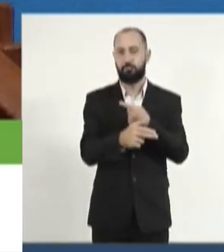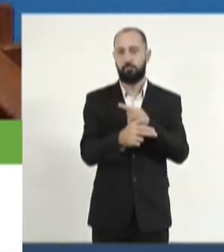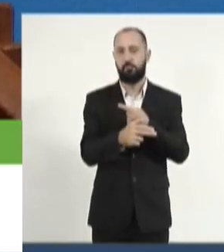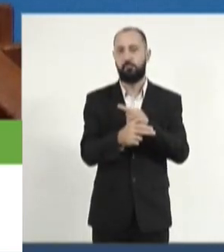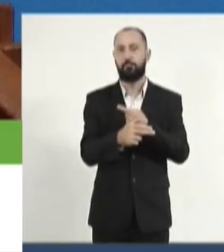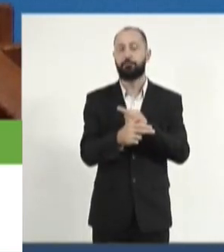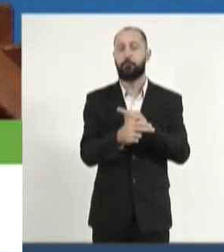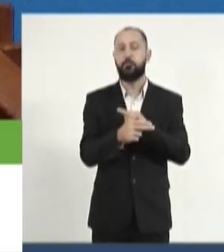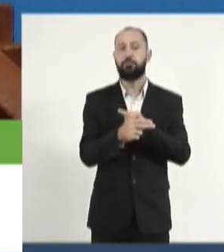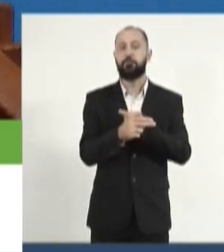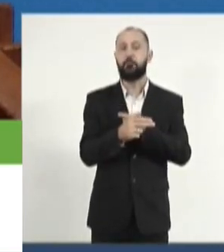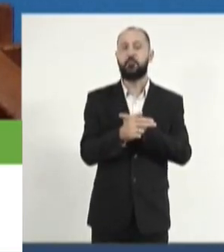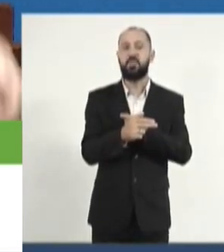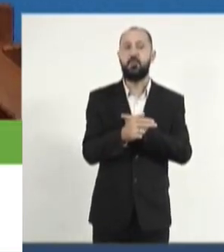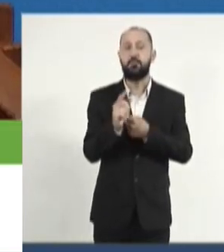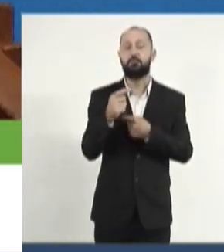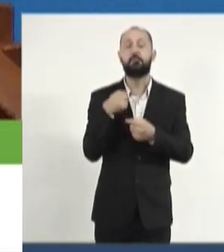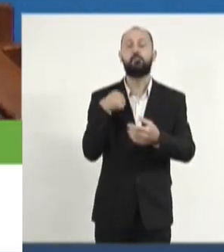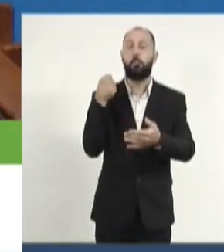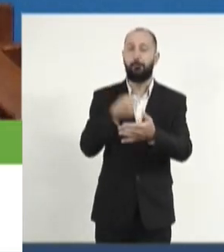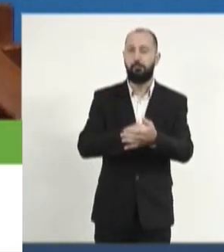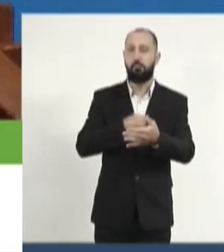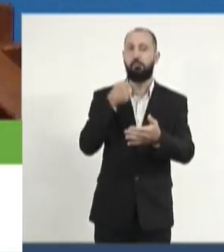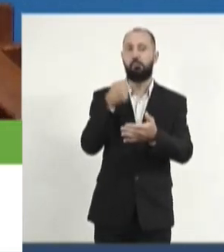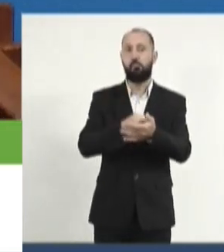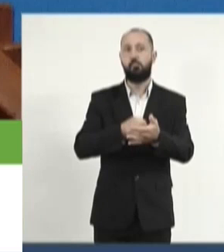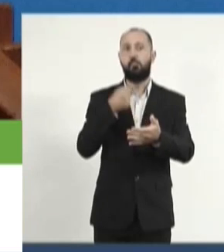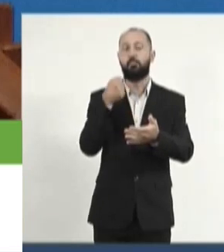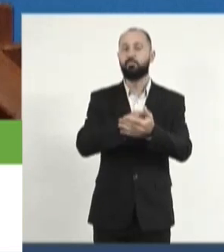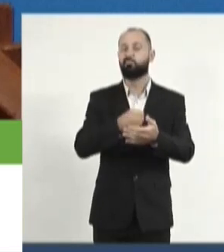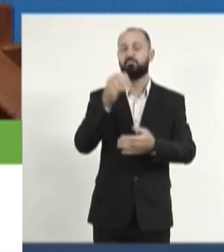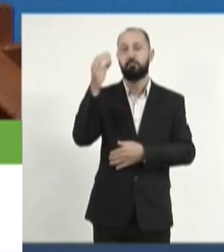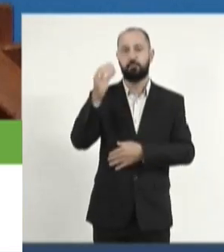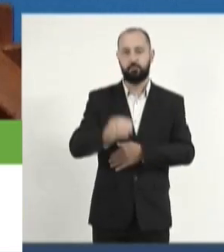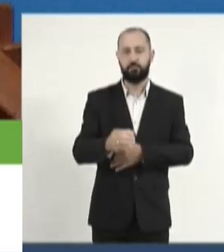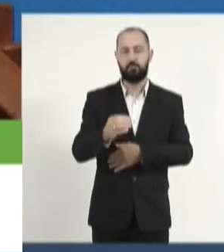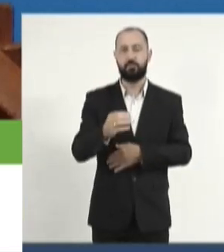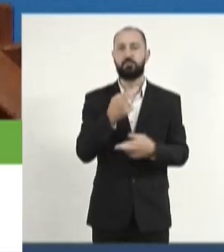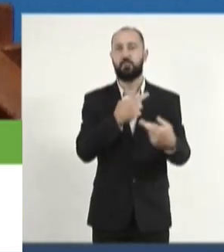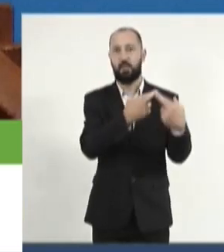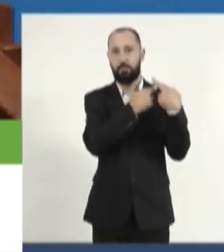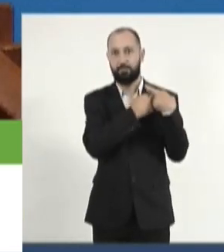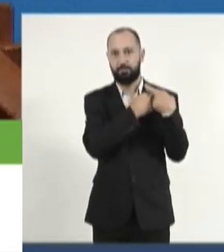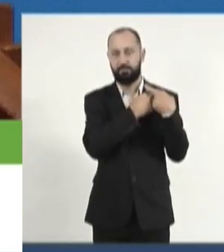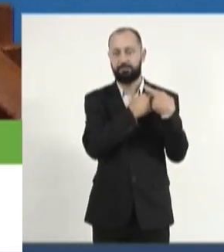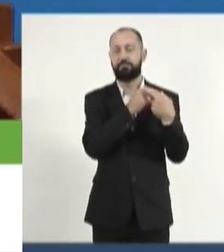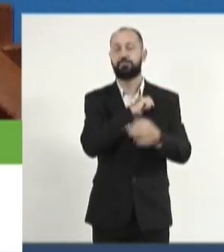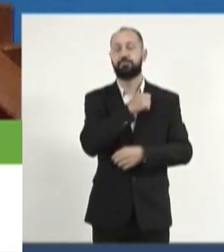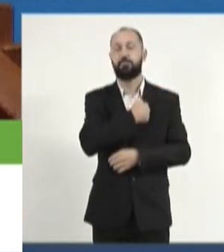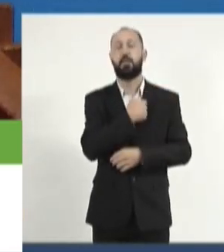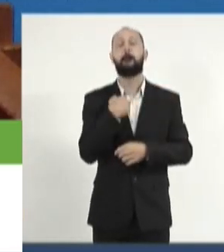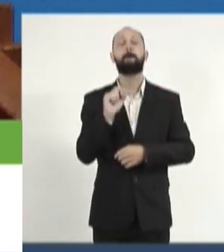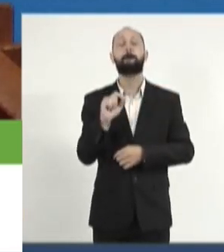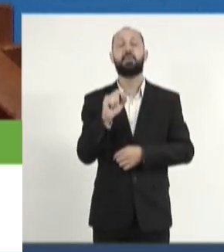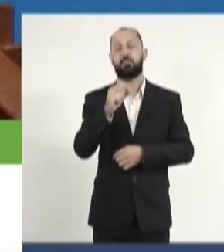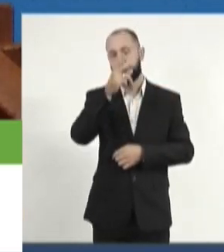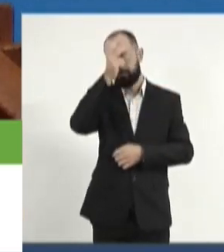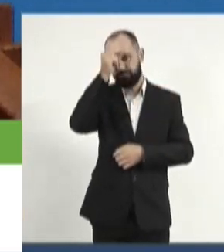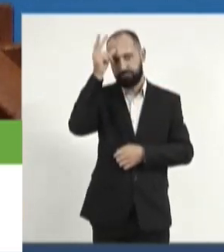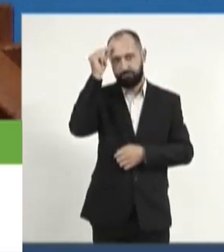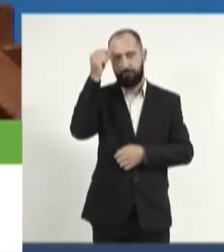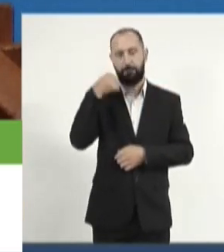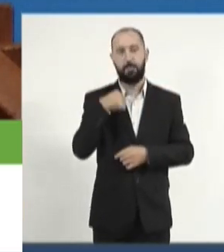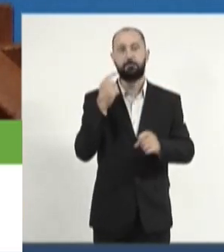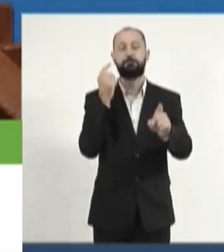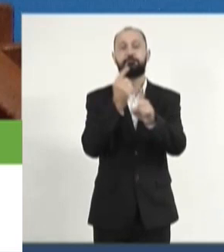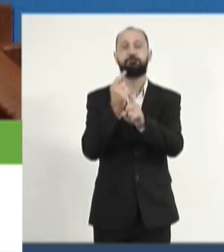para não, numa forma de resistência ao crime de responsabilidade praticado por esse prefeito,